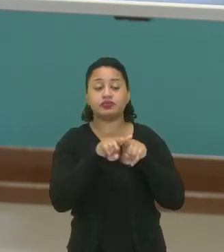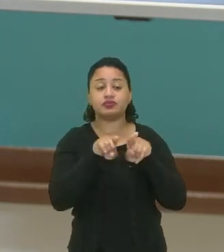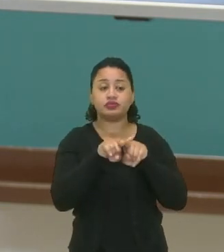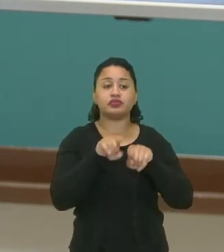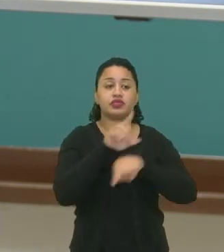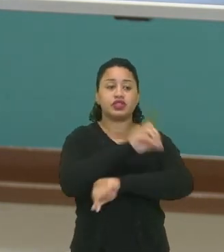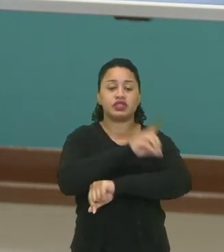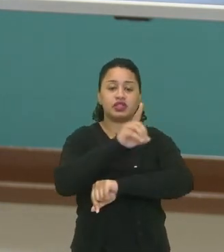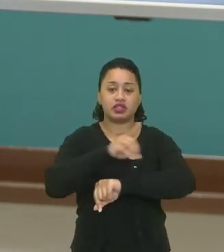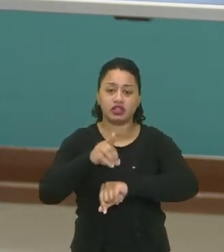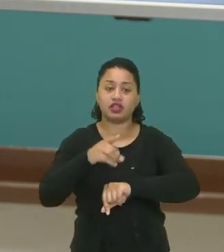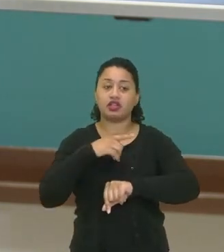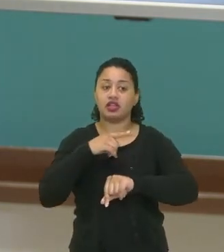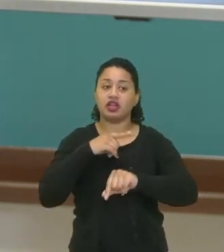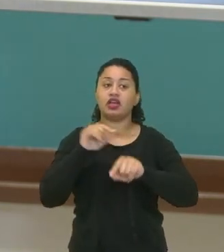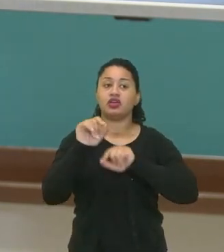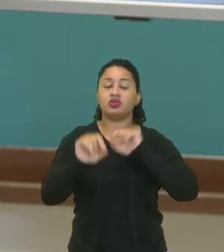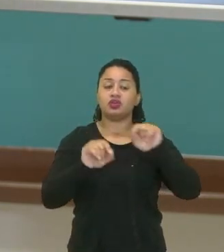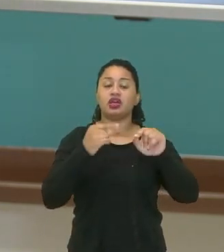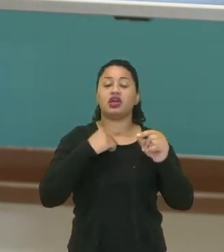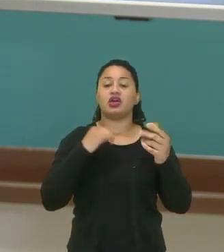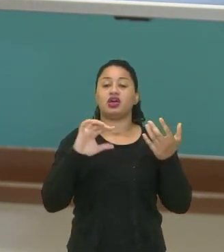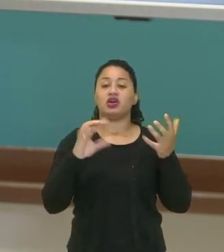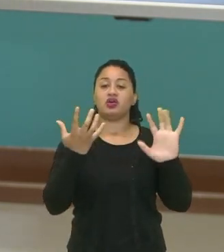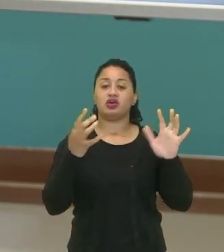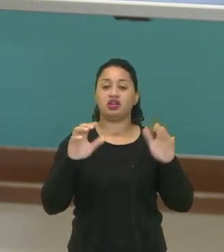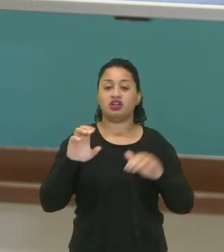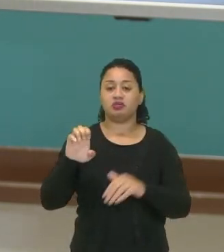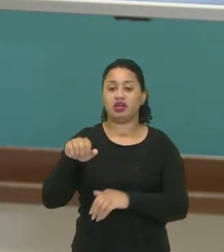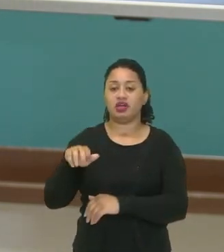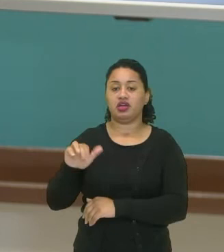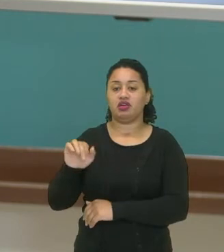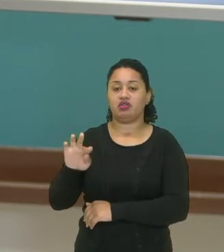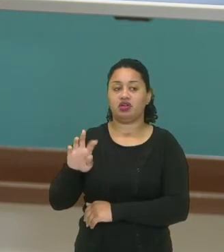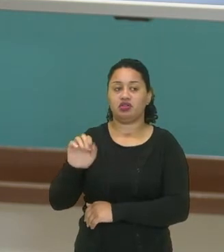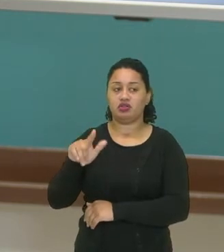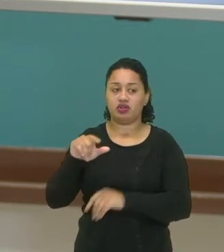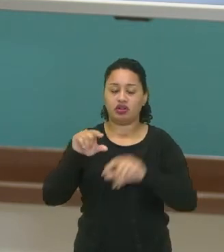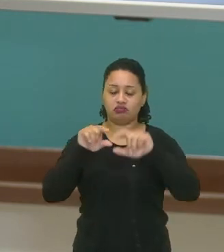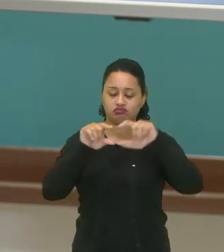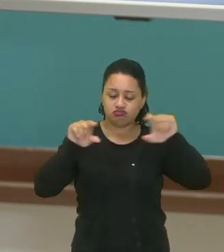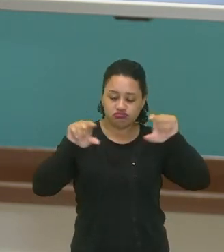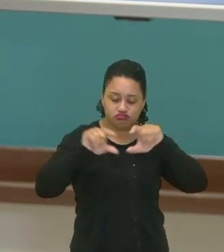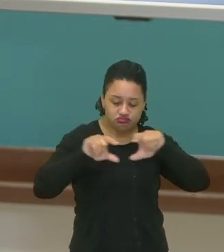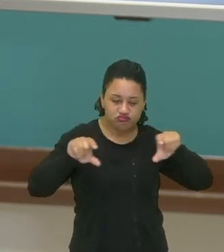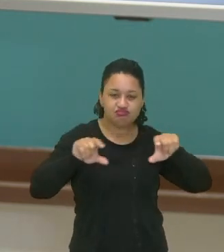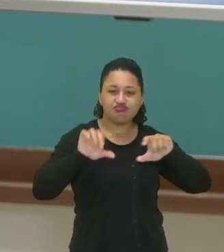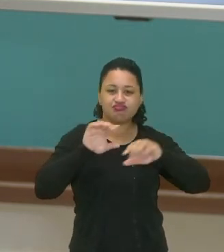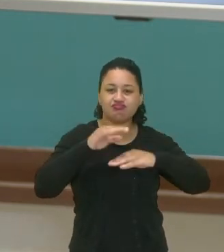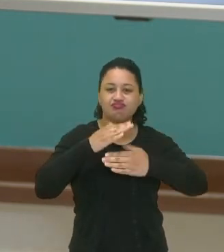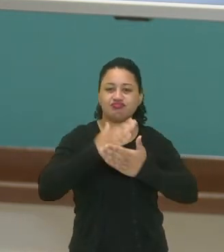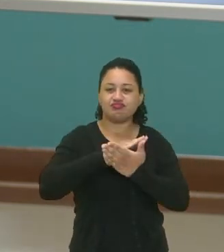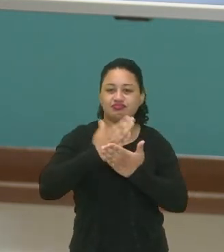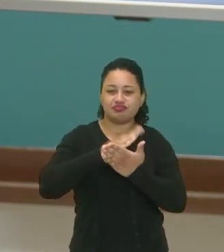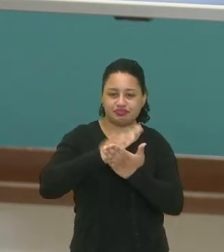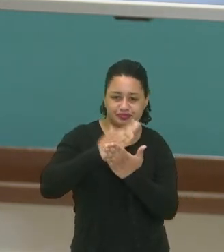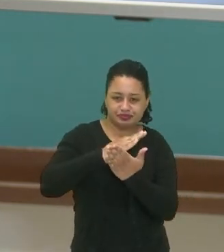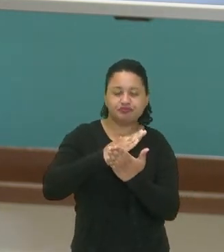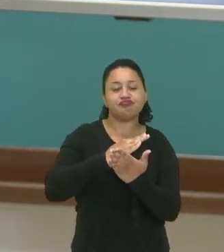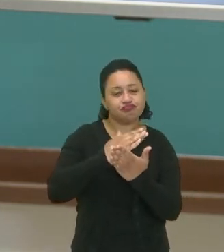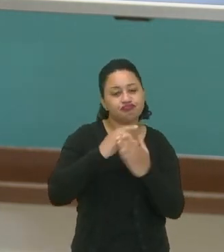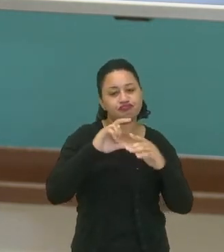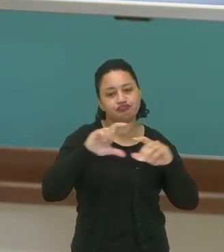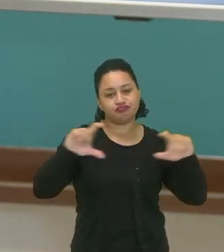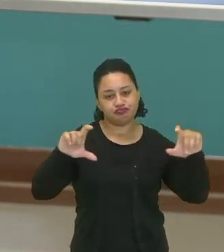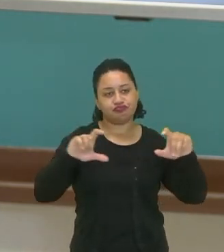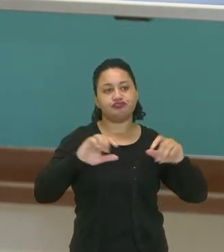clima equatorial. Então fica entre os dois, né, entre a região de deserto e o clima equatorial. Então está no meio dessas duas